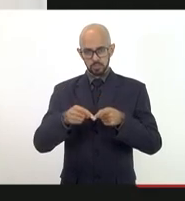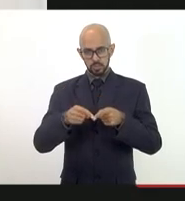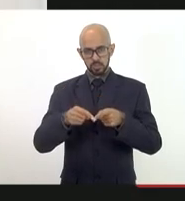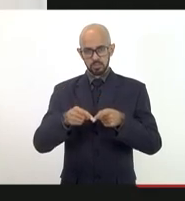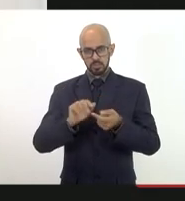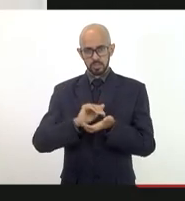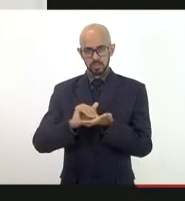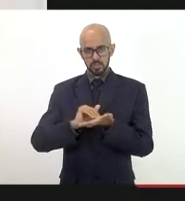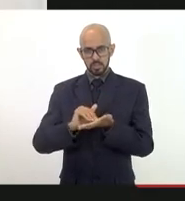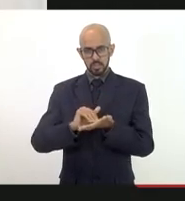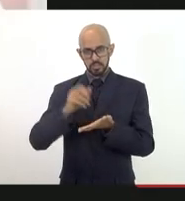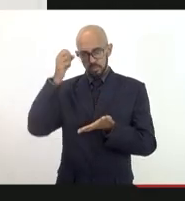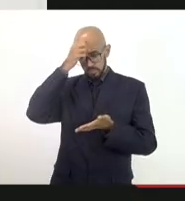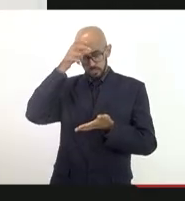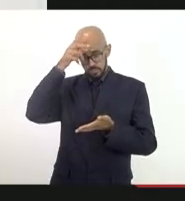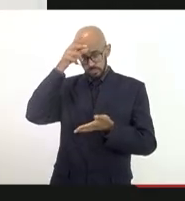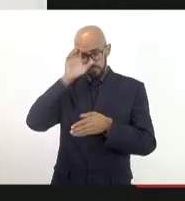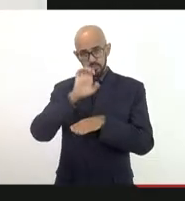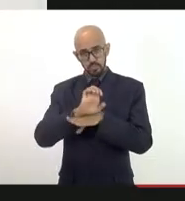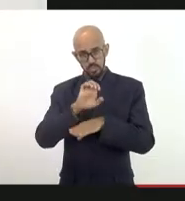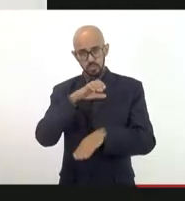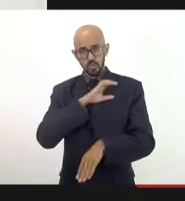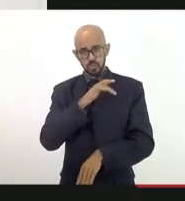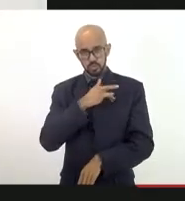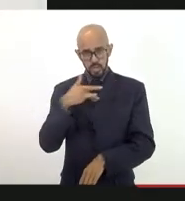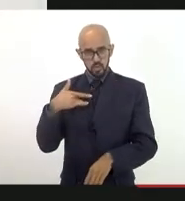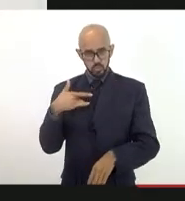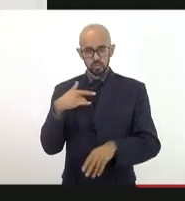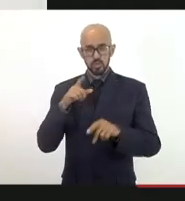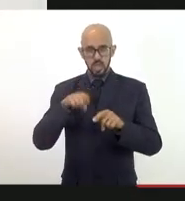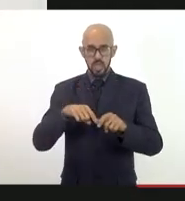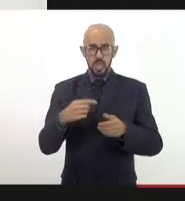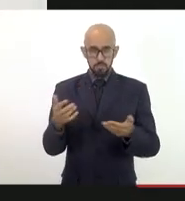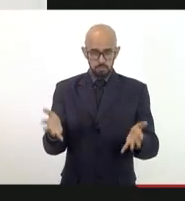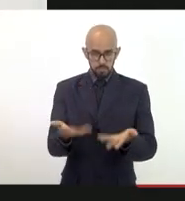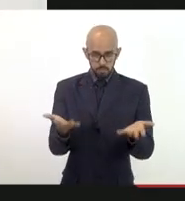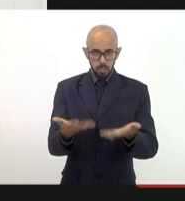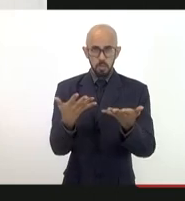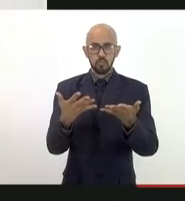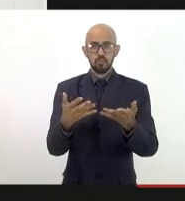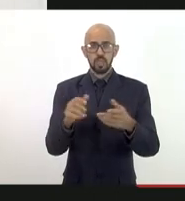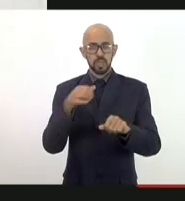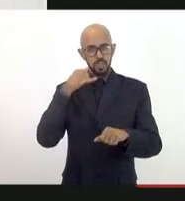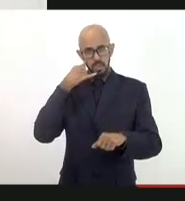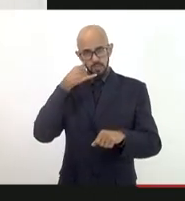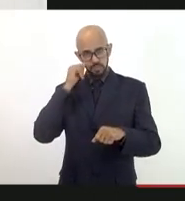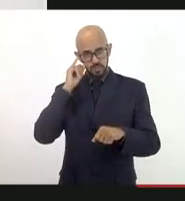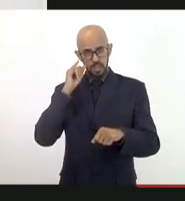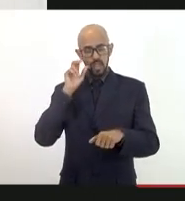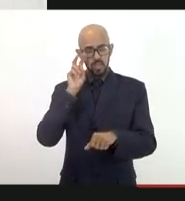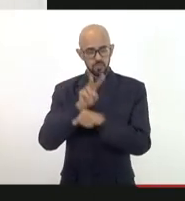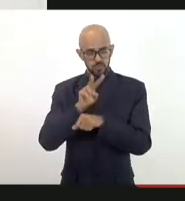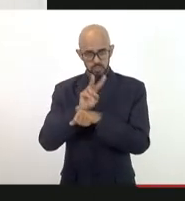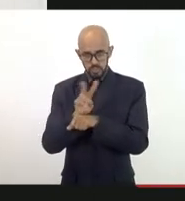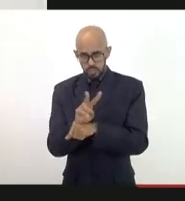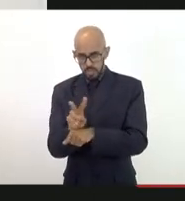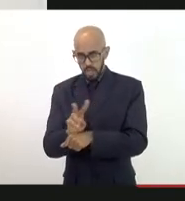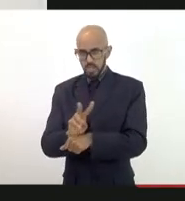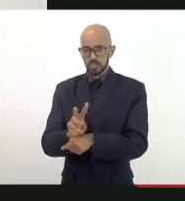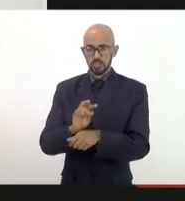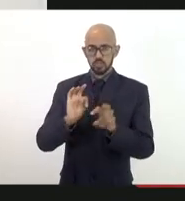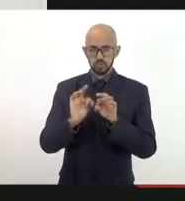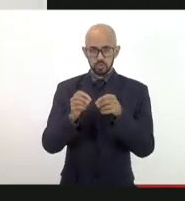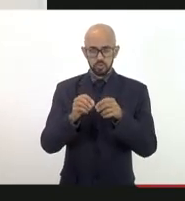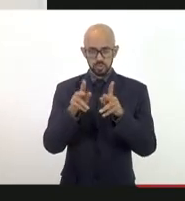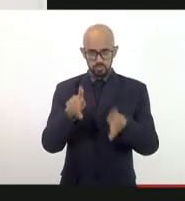estadual quanto municipal, é planejar, regular, fomentar as ações, promover, prevenir, assistência, vigilância de todos os usuários, o controle